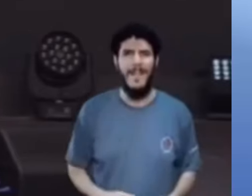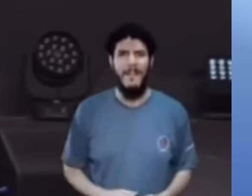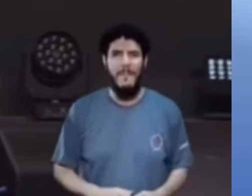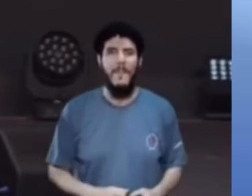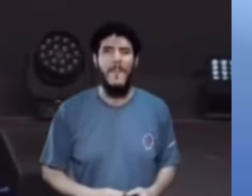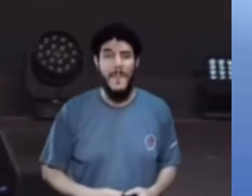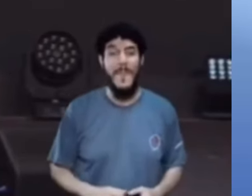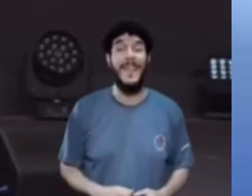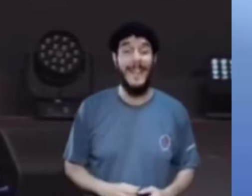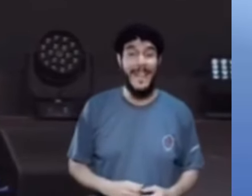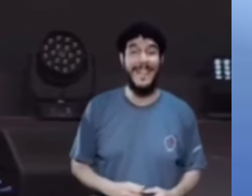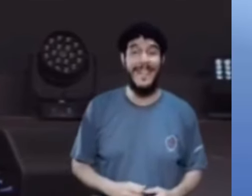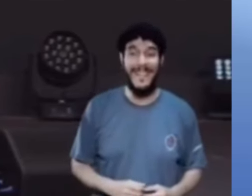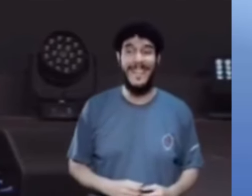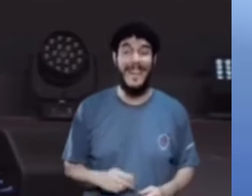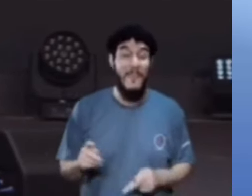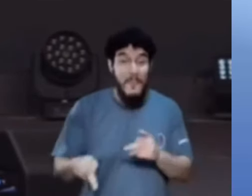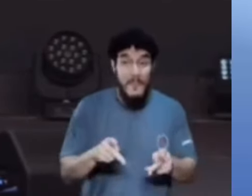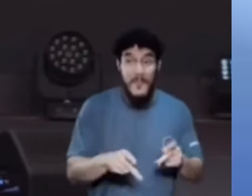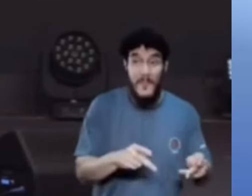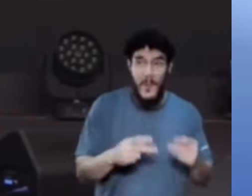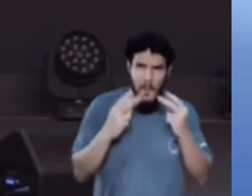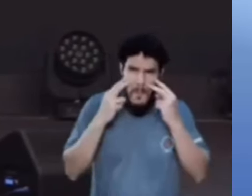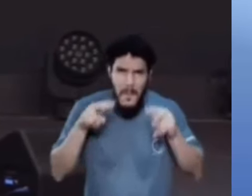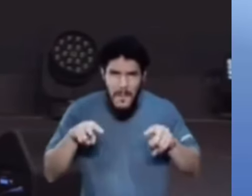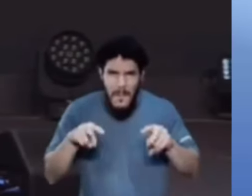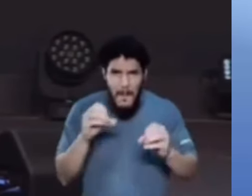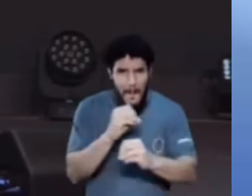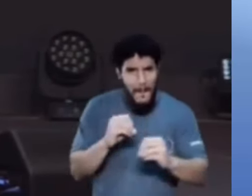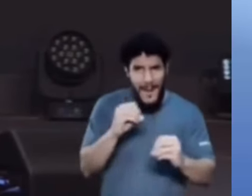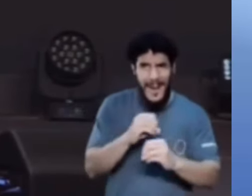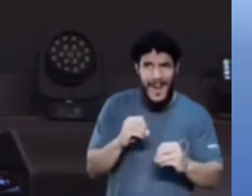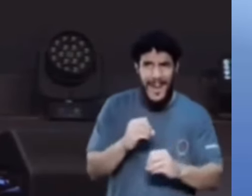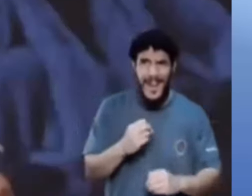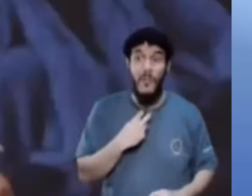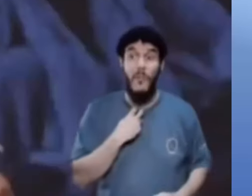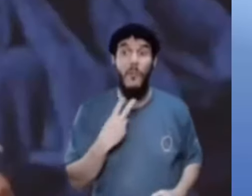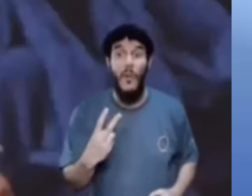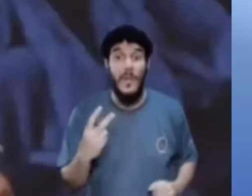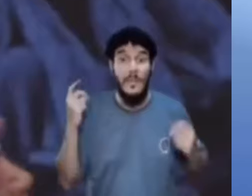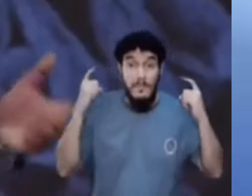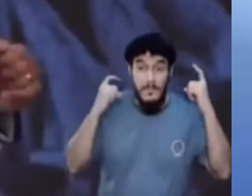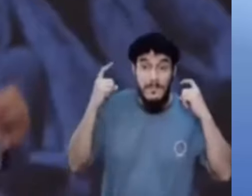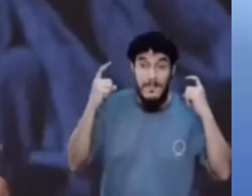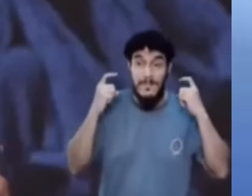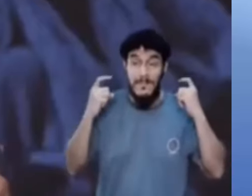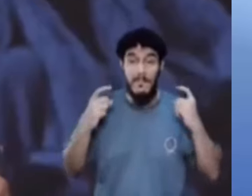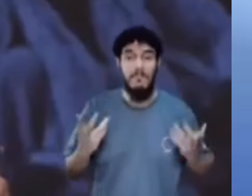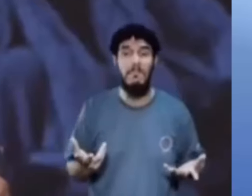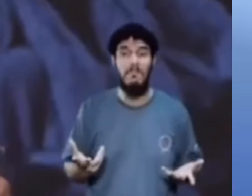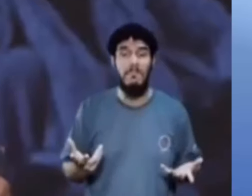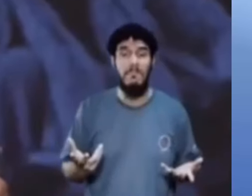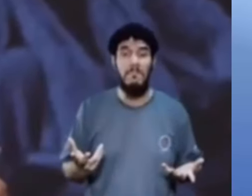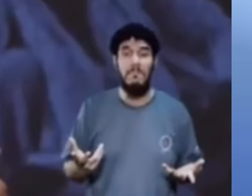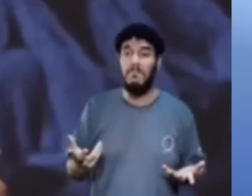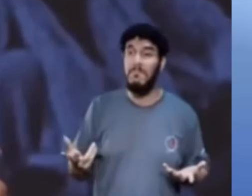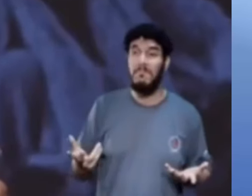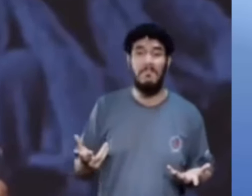Falei: cadê o povo, meu senhor? Não vejo ninguém. Escuto vozes. Ah, que coisa de louco,